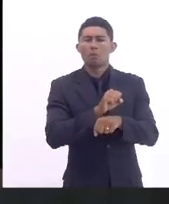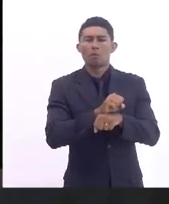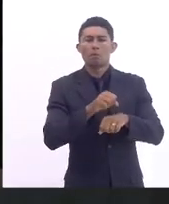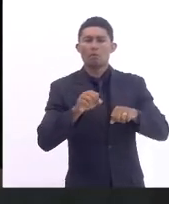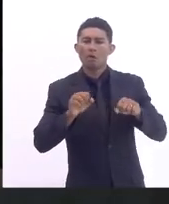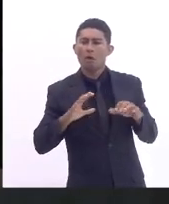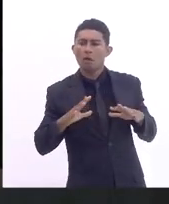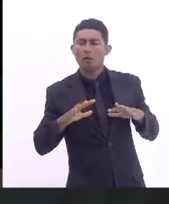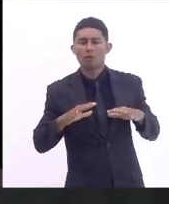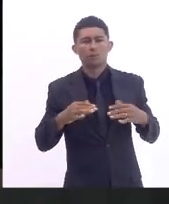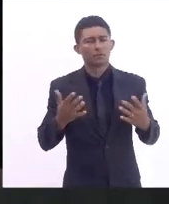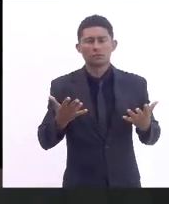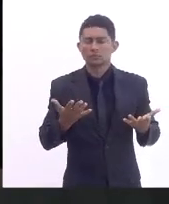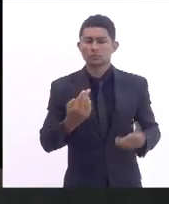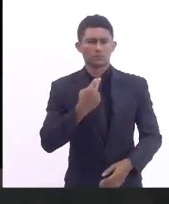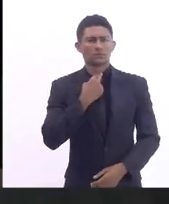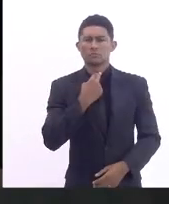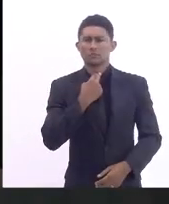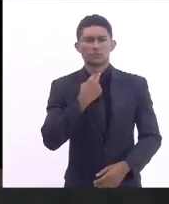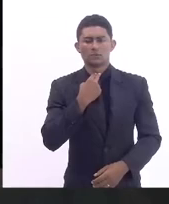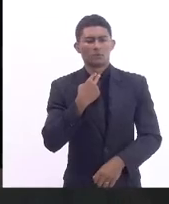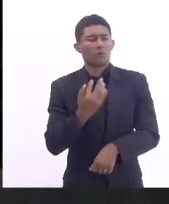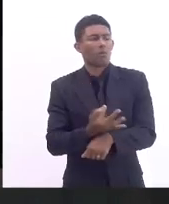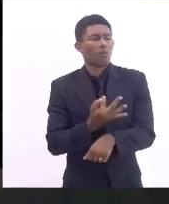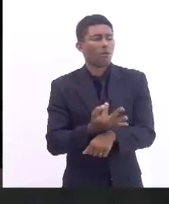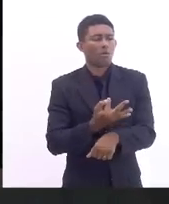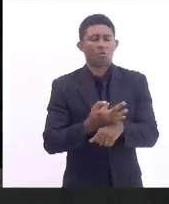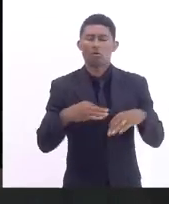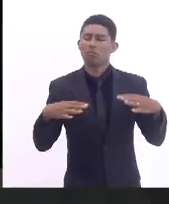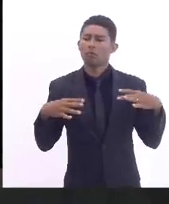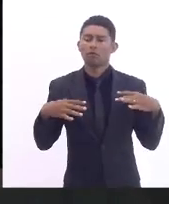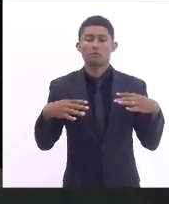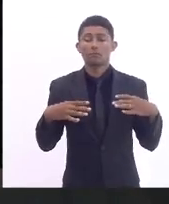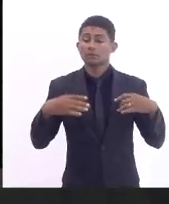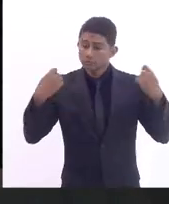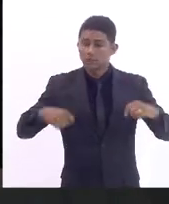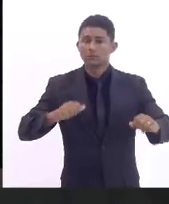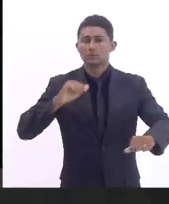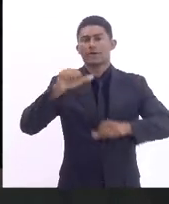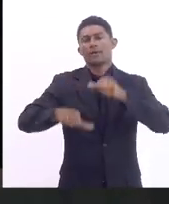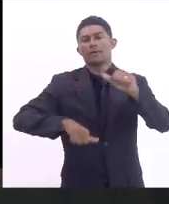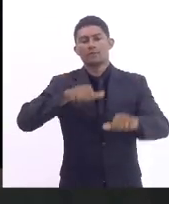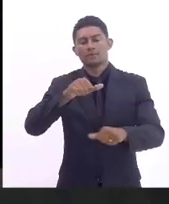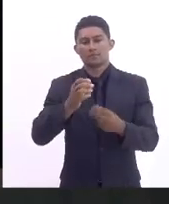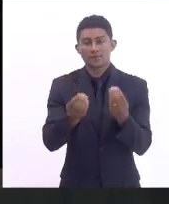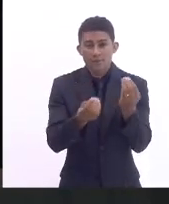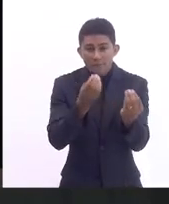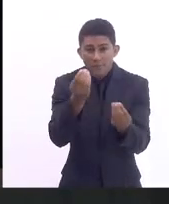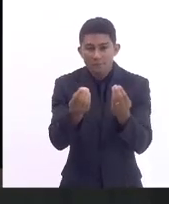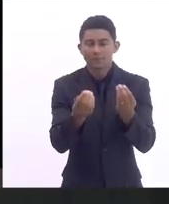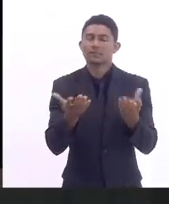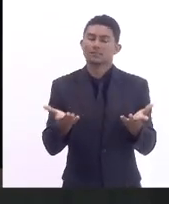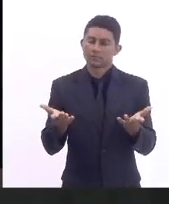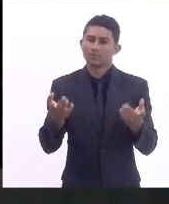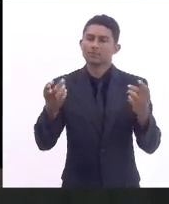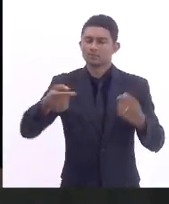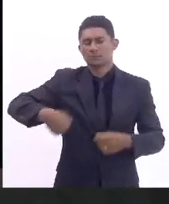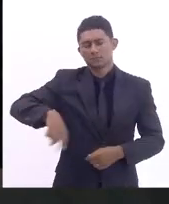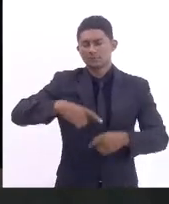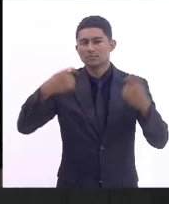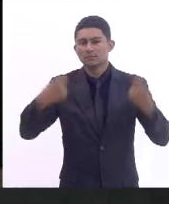então isso tem que mudar e para mudar Só muda através da nossa